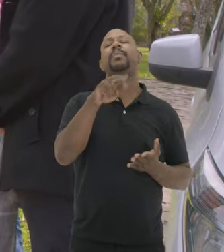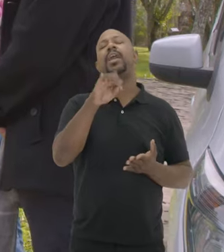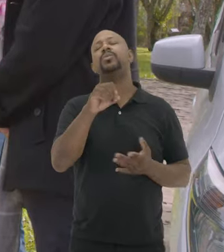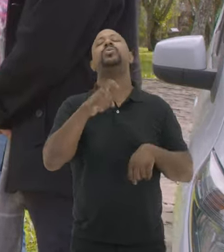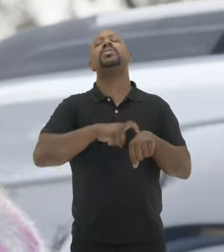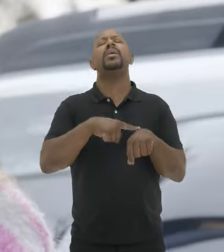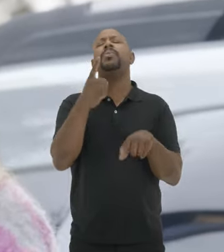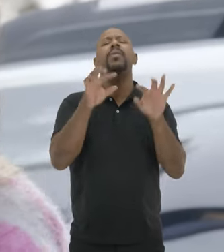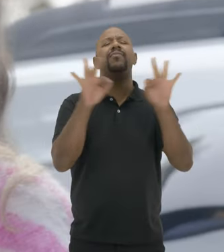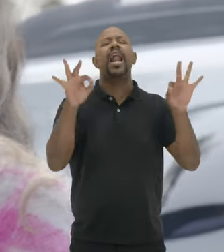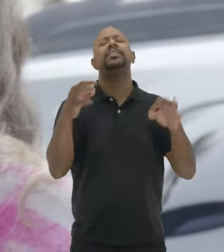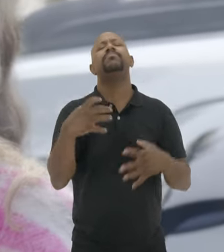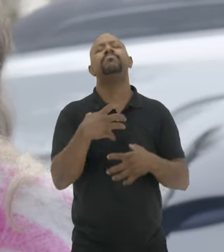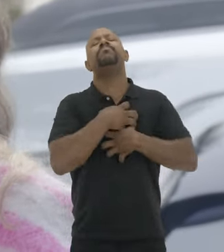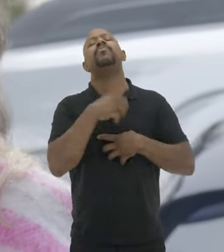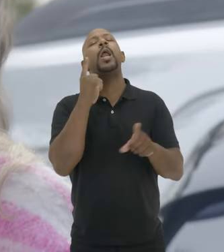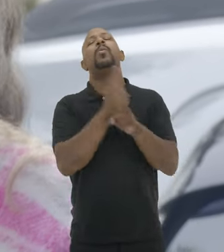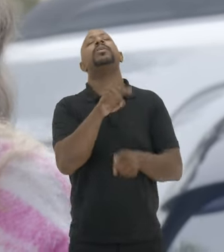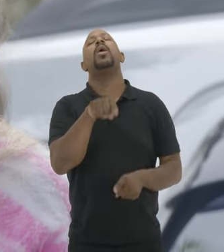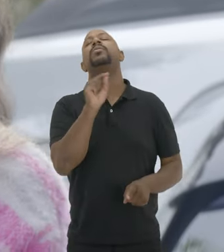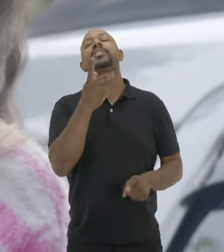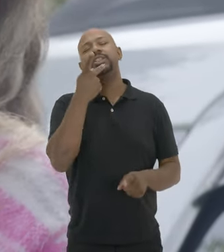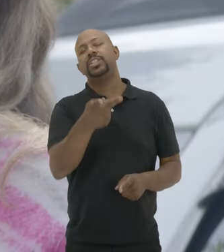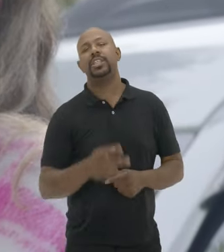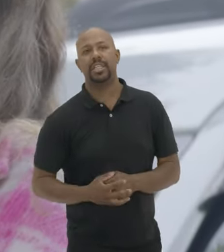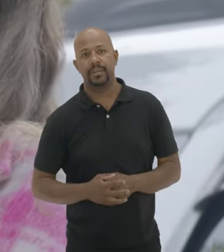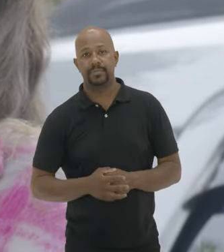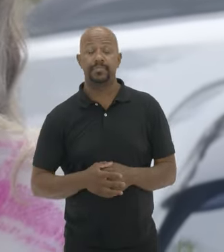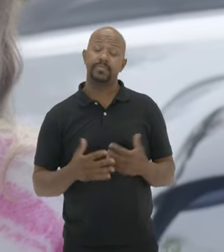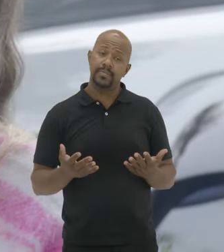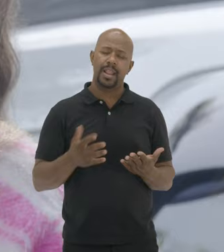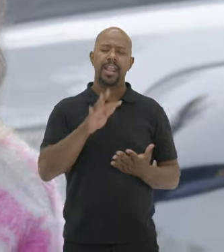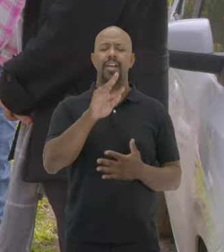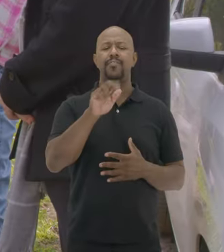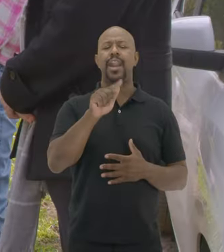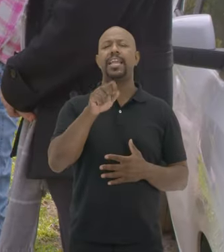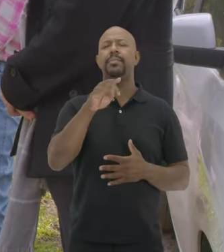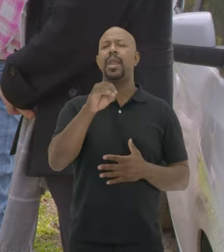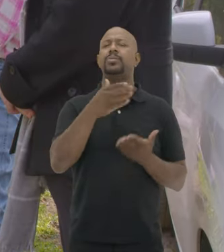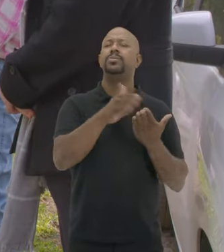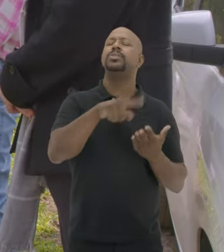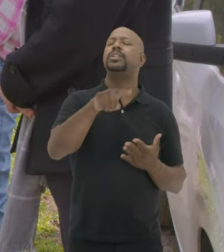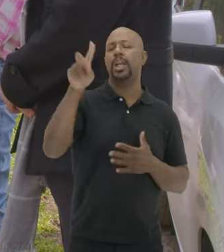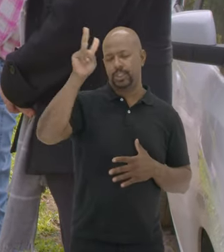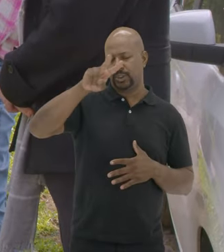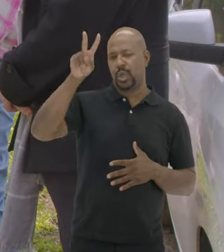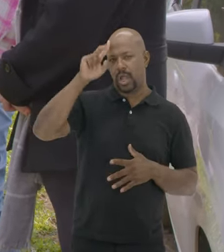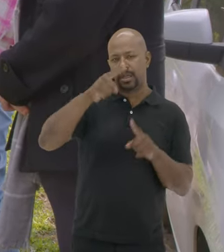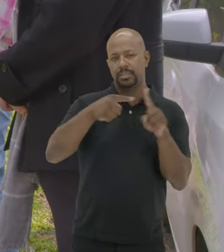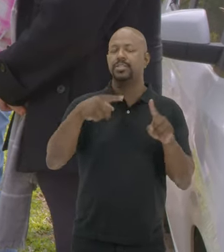uma frase o que que a pessoa que vem até aqui vai encontrar o que que tu diria fragmentos da história